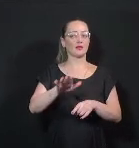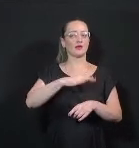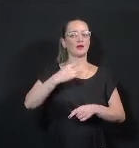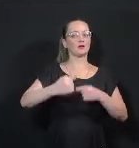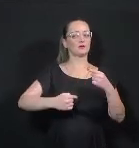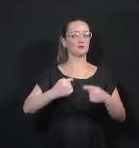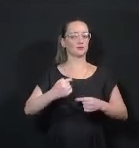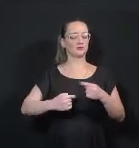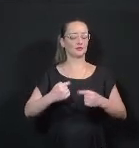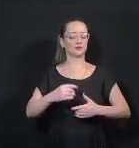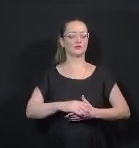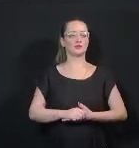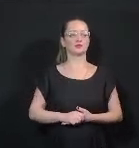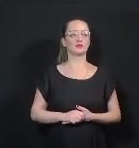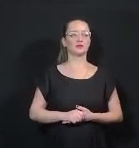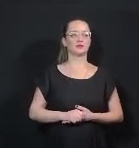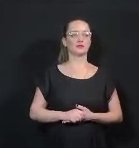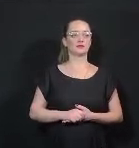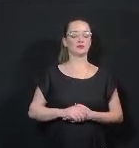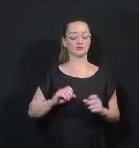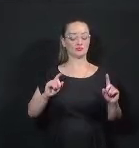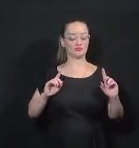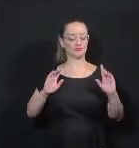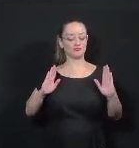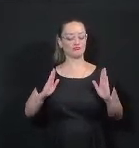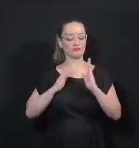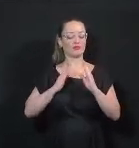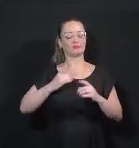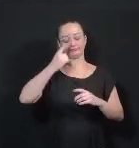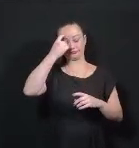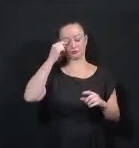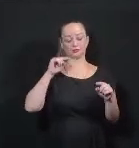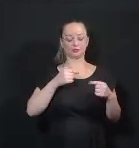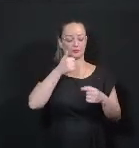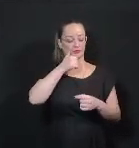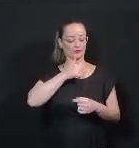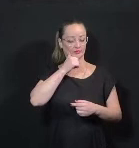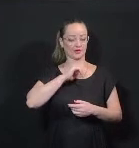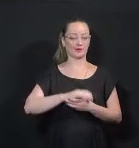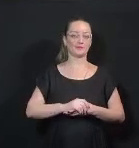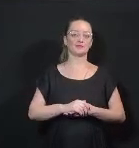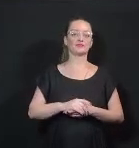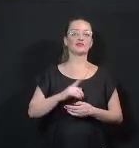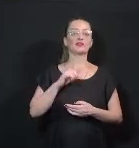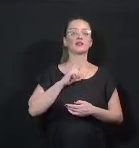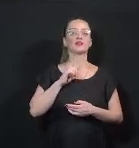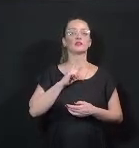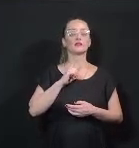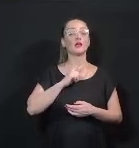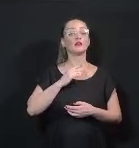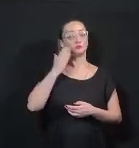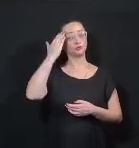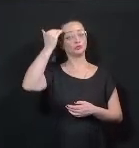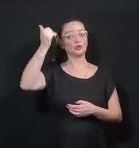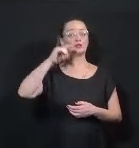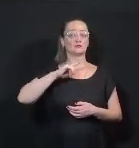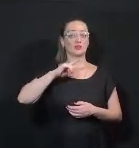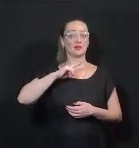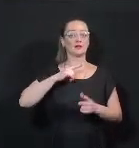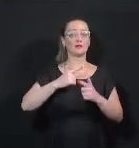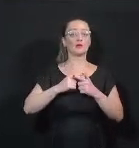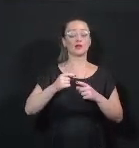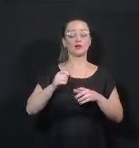políticas do enfrentamento da violência contra a mulher, elas tiveram algum sucesso, porque a